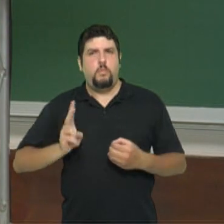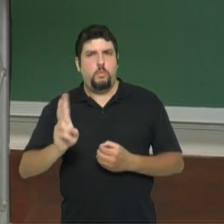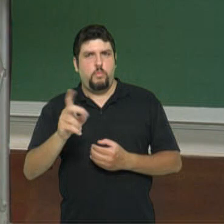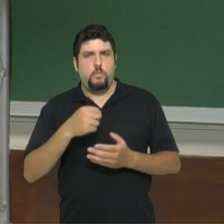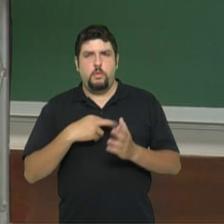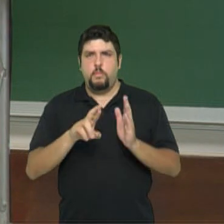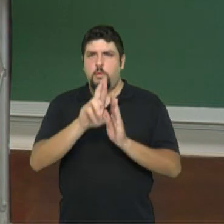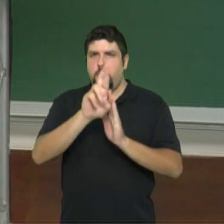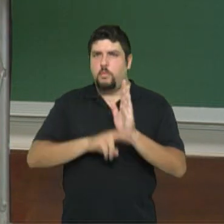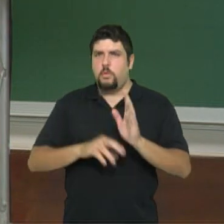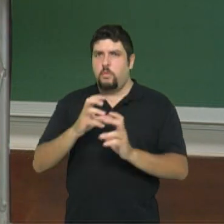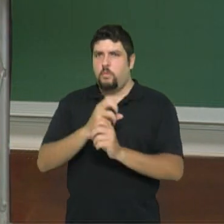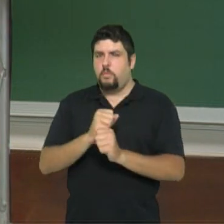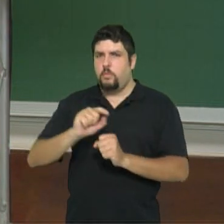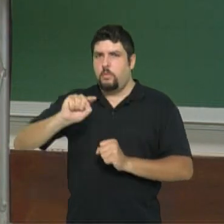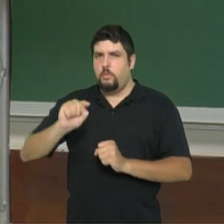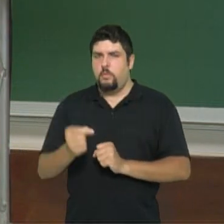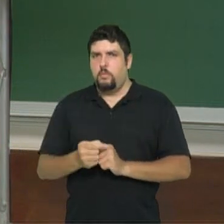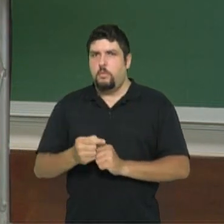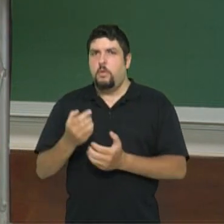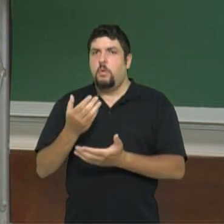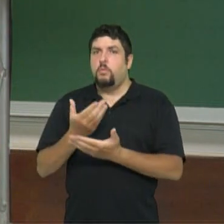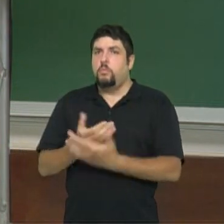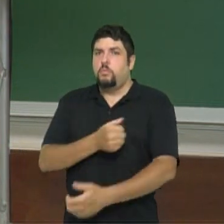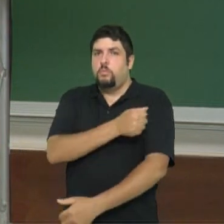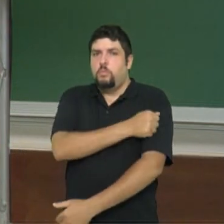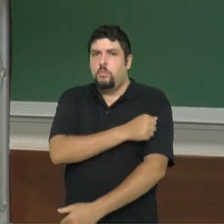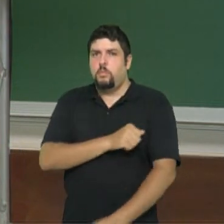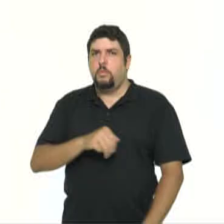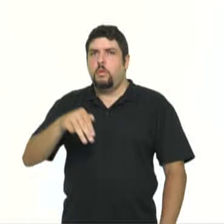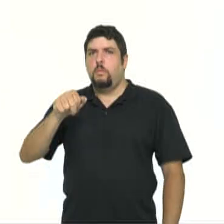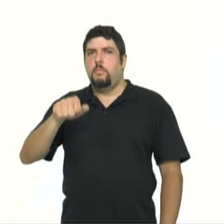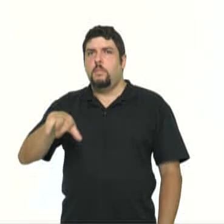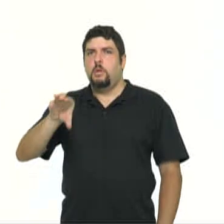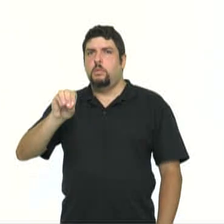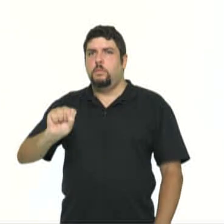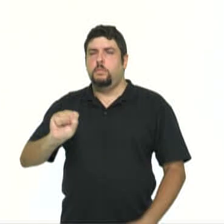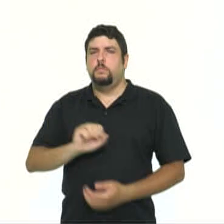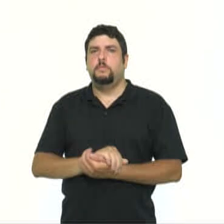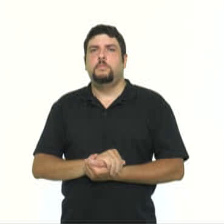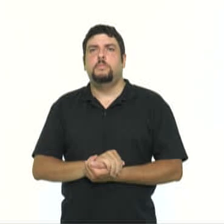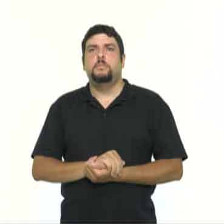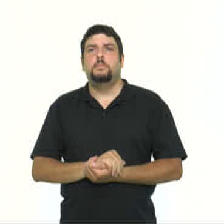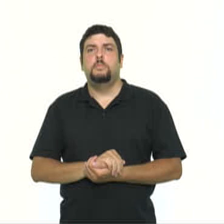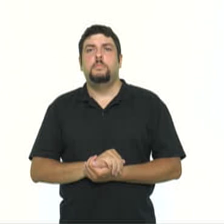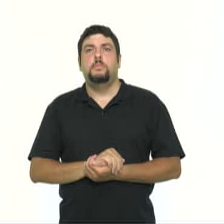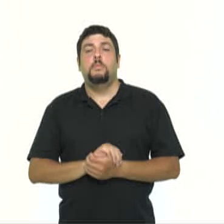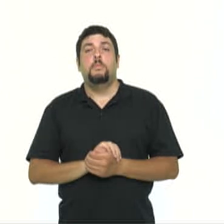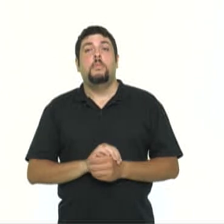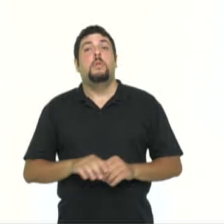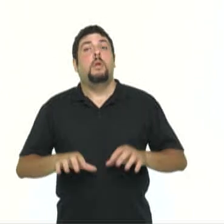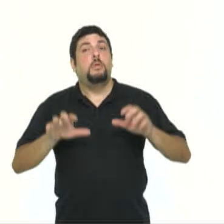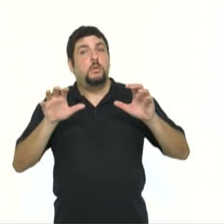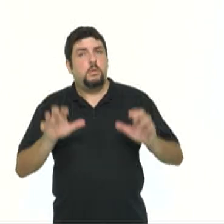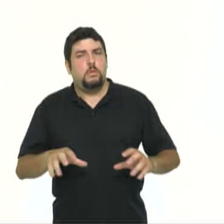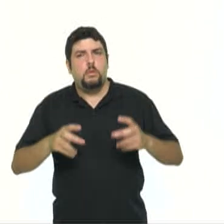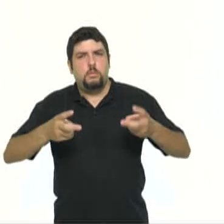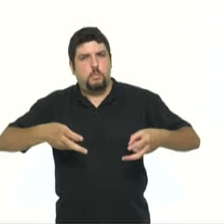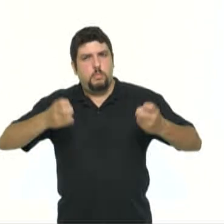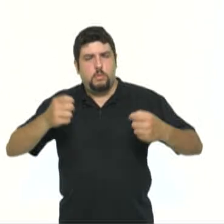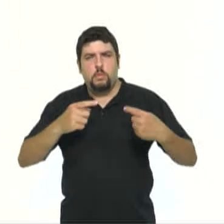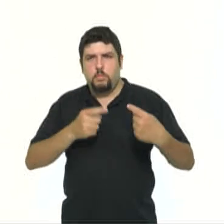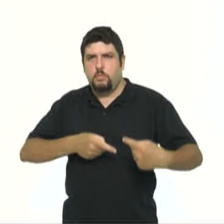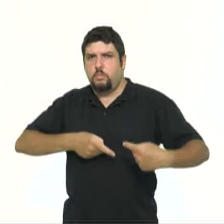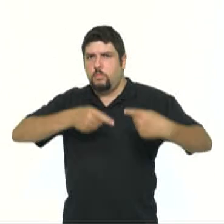redação nota 1000 do estudante Marcos Vinícius. Assim, notam-se desafios